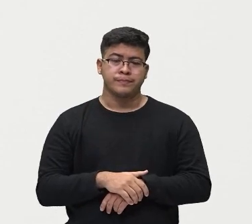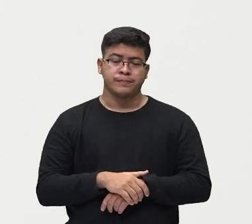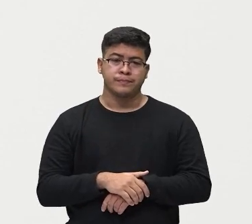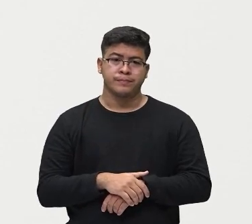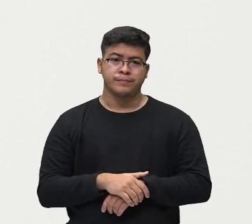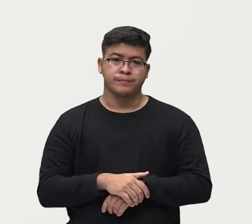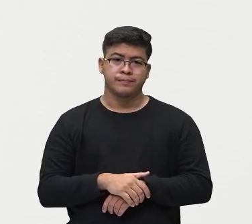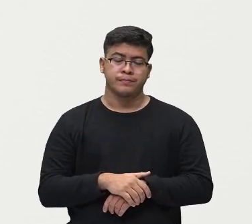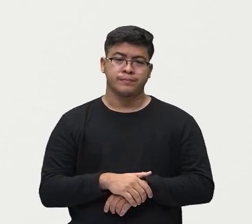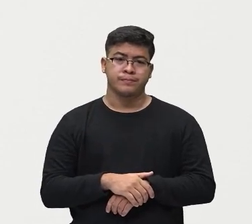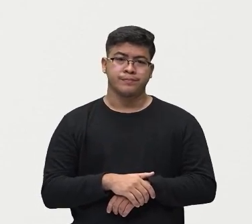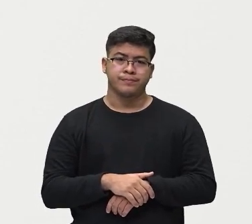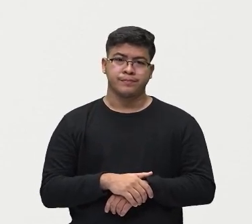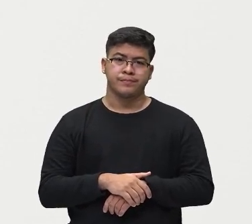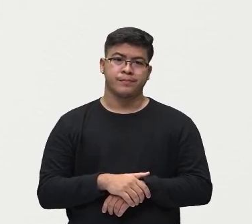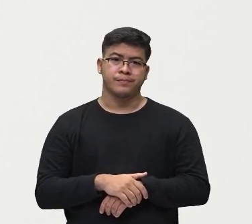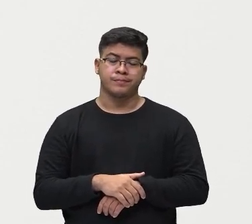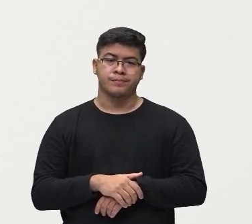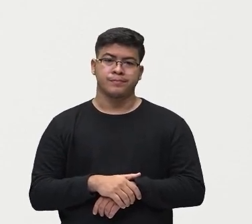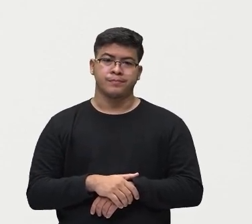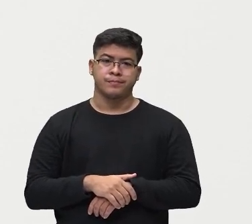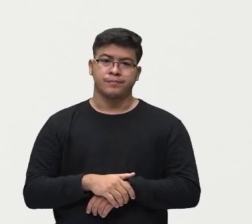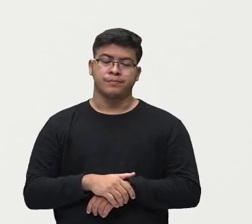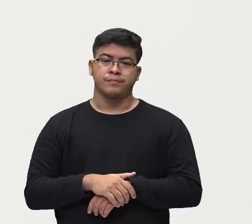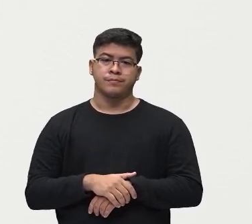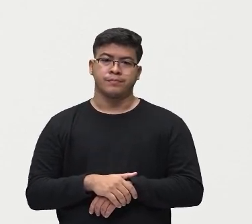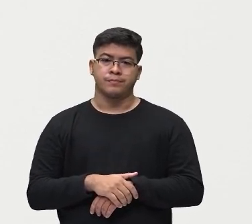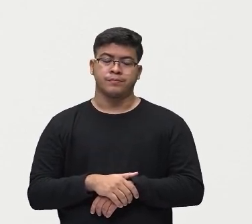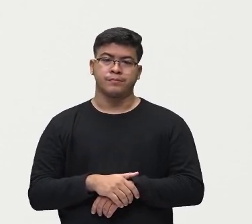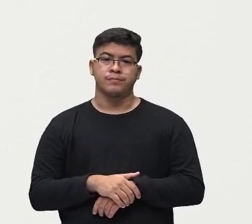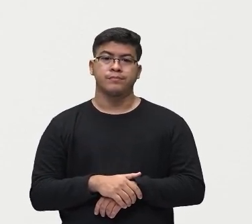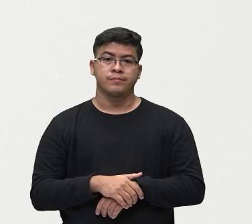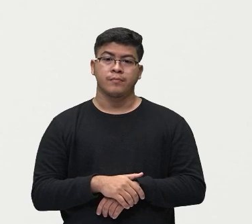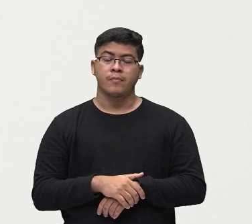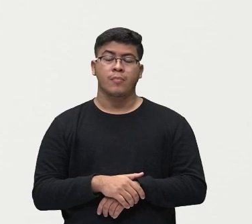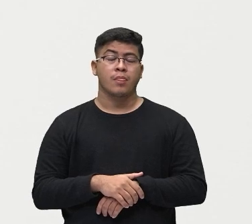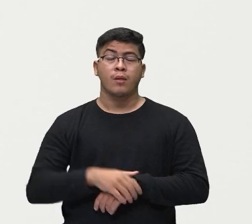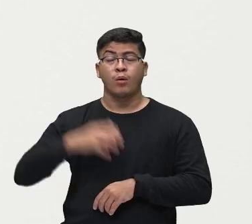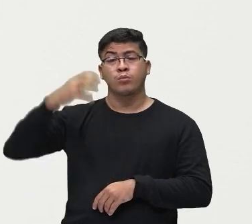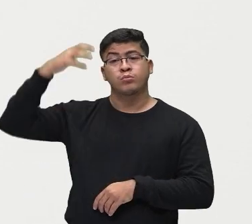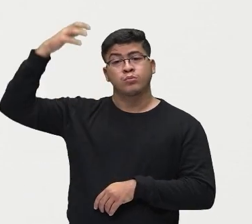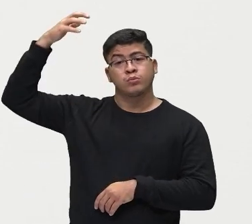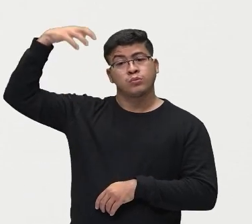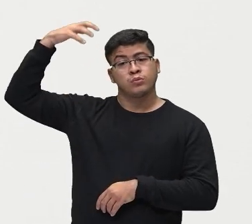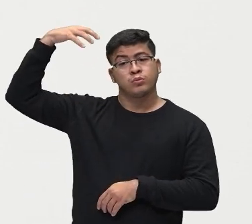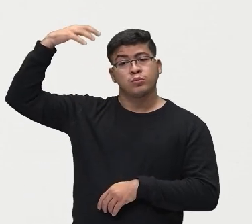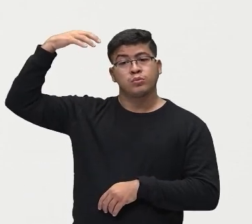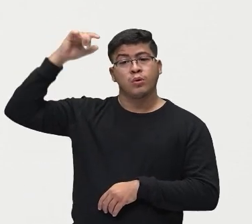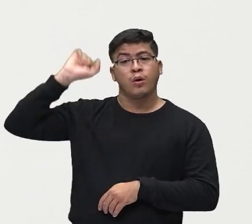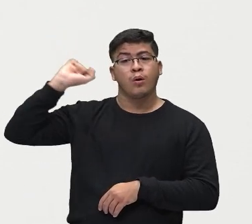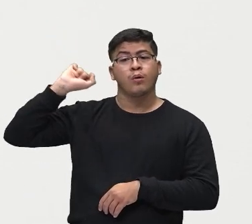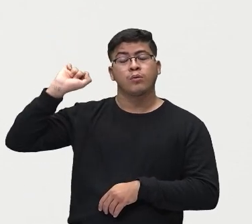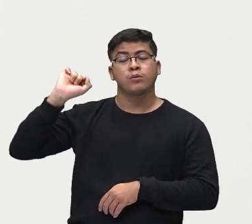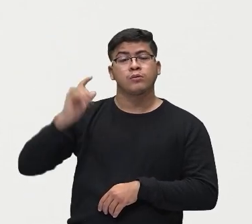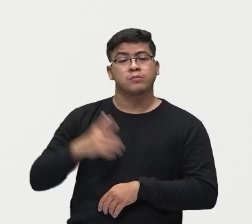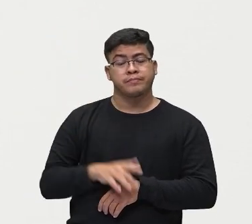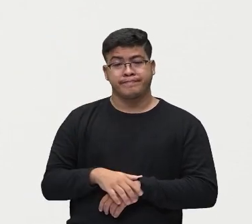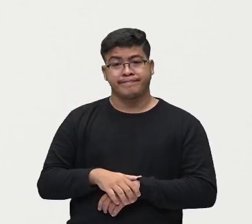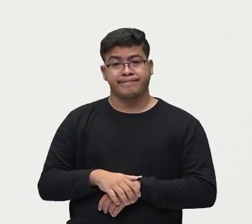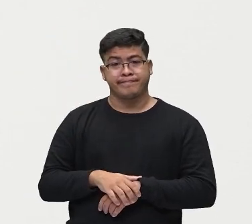e o pão já vai sair aí torrado. E o chuveiro elétrico, ele